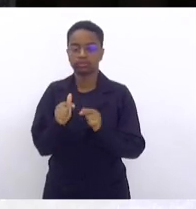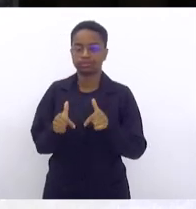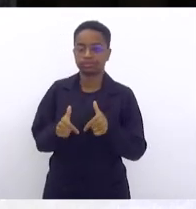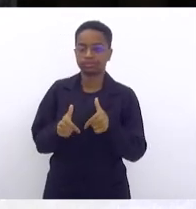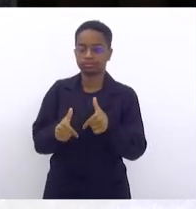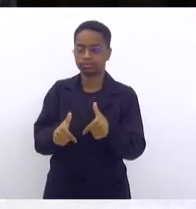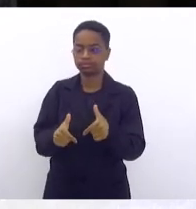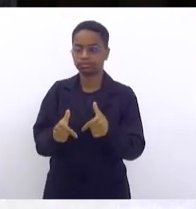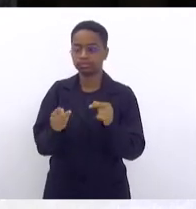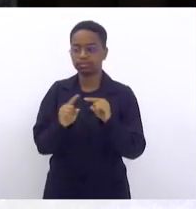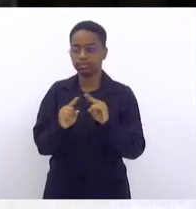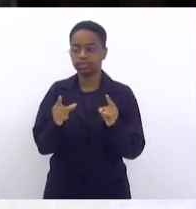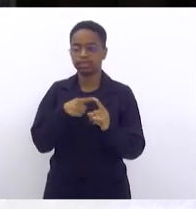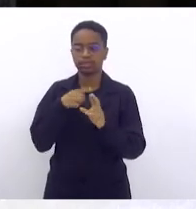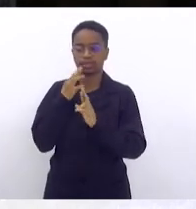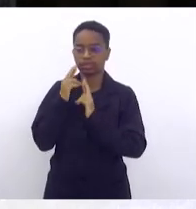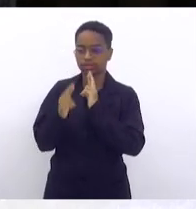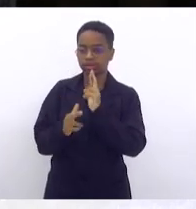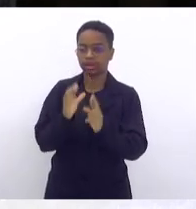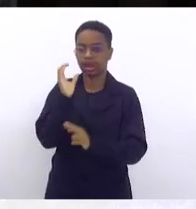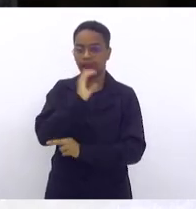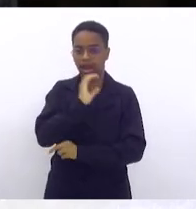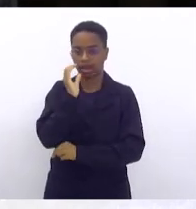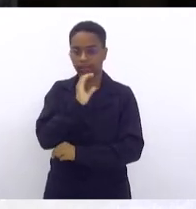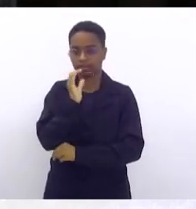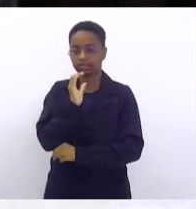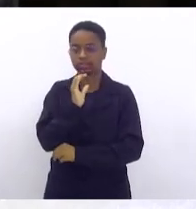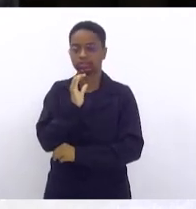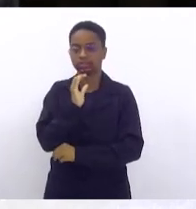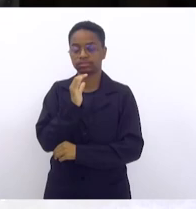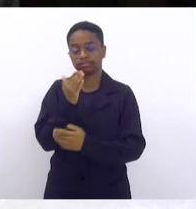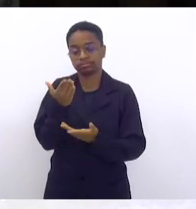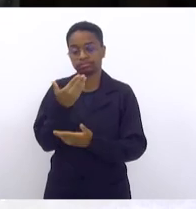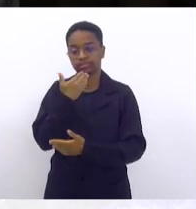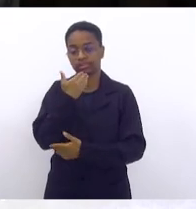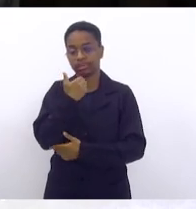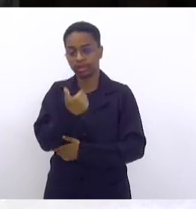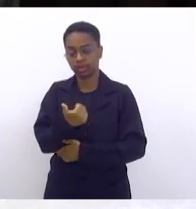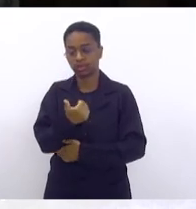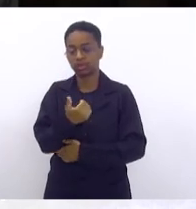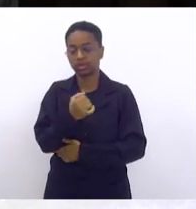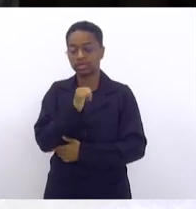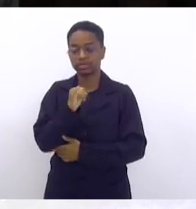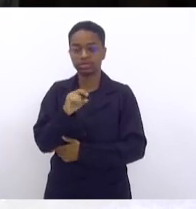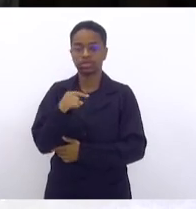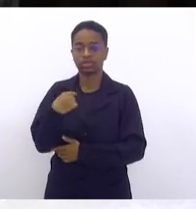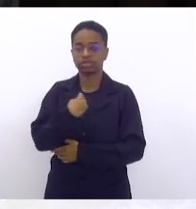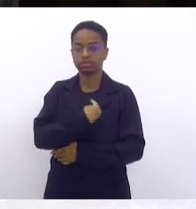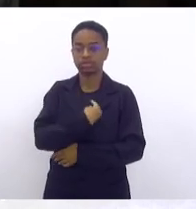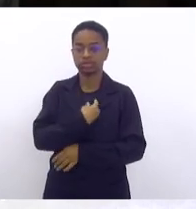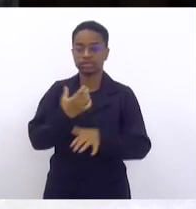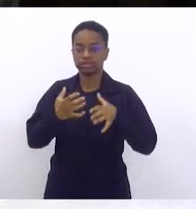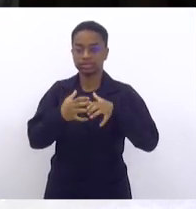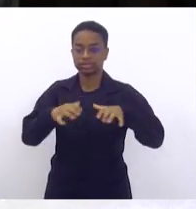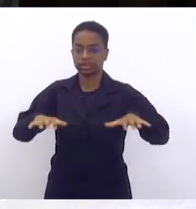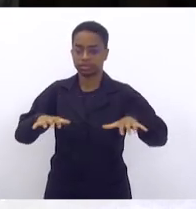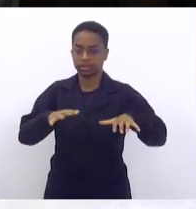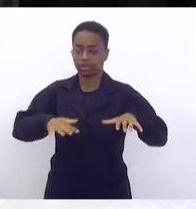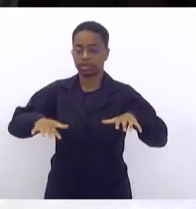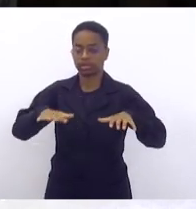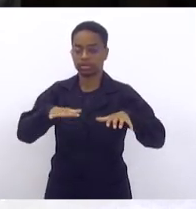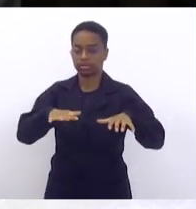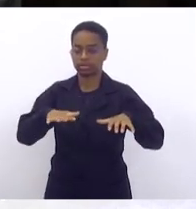esforço com muito um resultado muito mais rápido muito melhor seria se a gente desonerasse essa cadeia